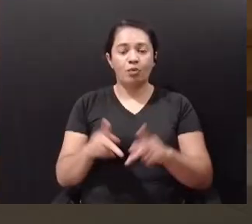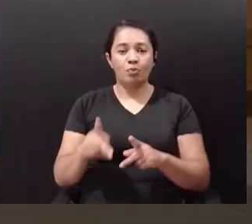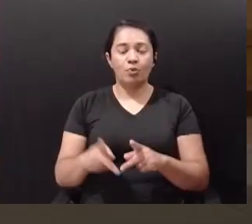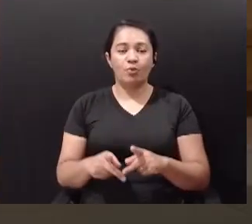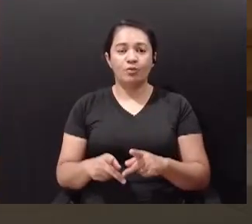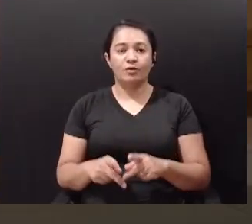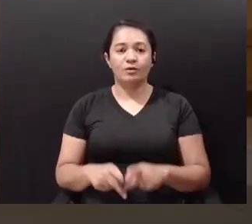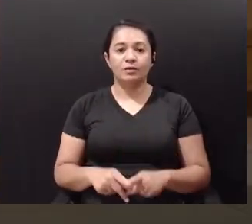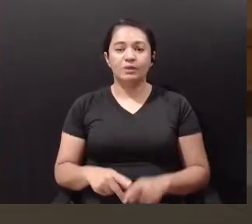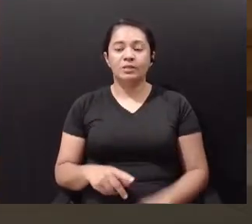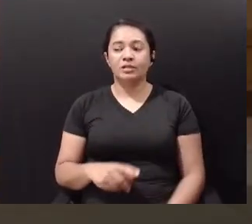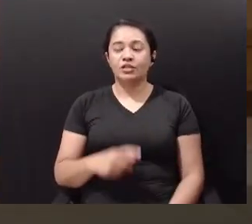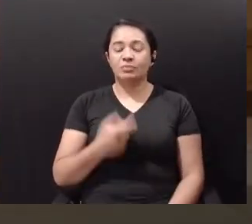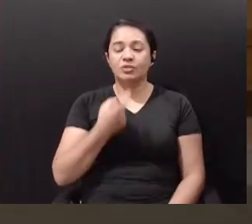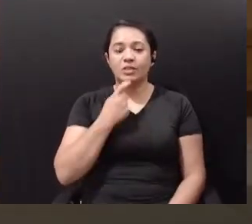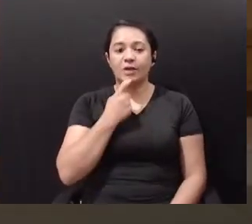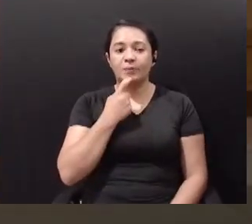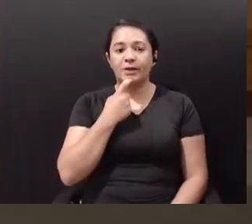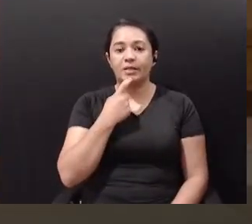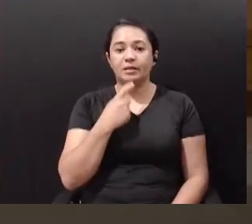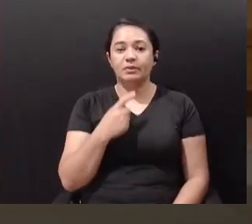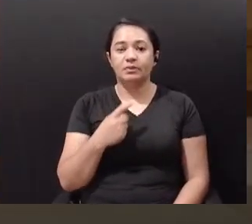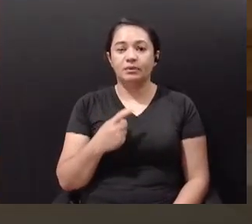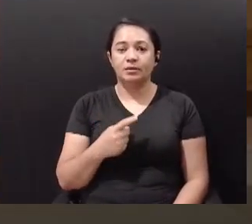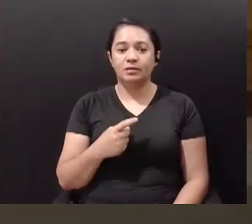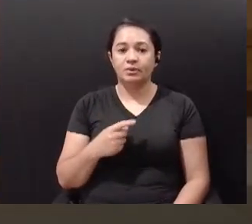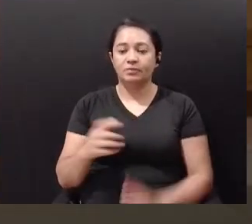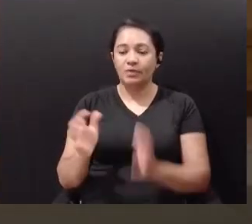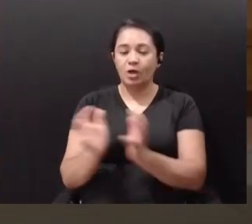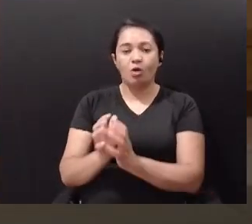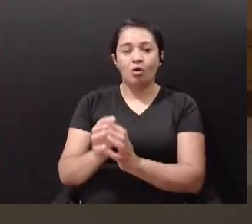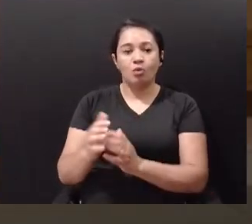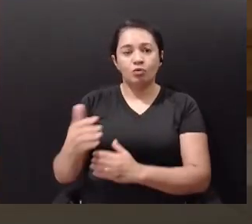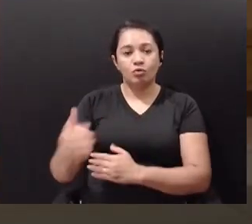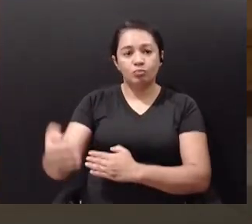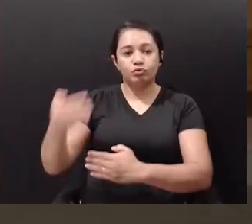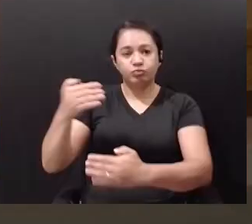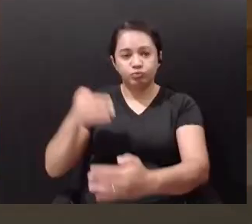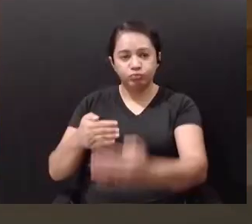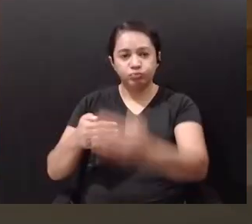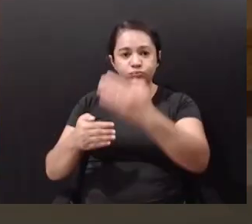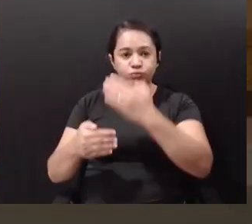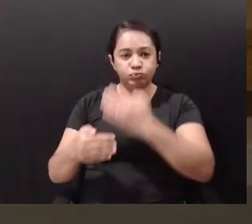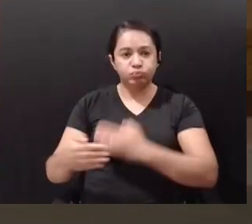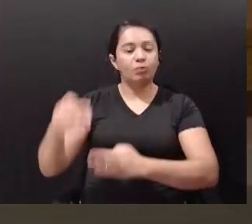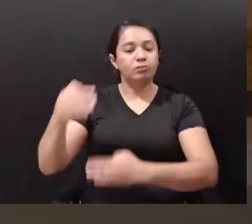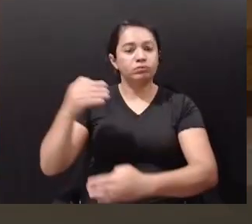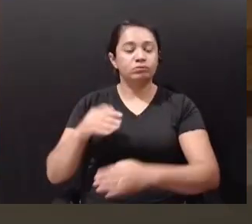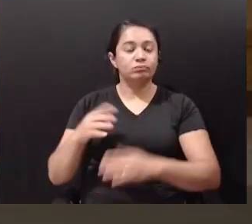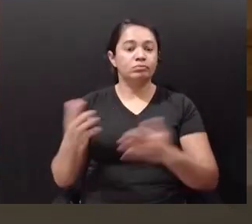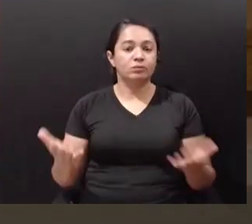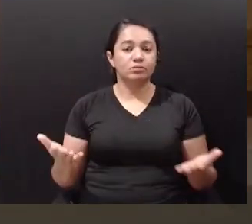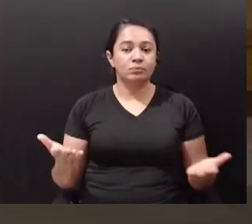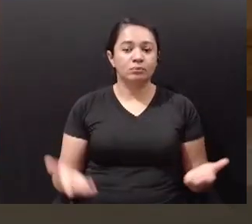campineira, ela é uma elite progressista nesse sentido, né? Então ela